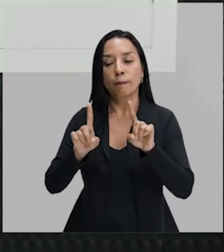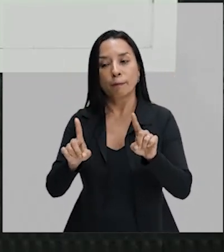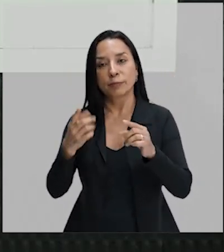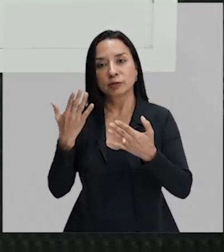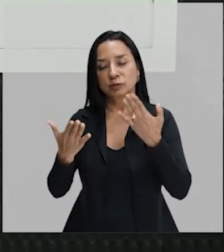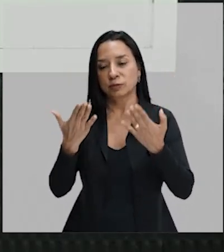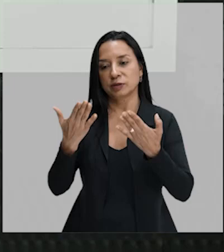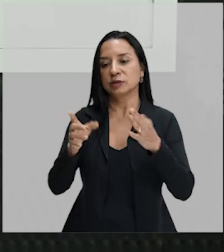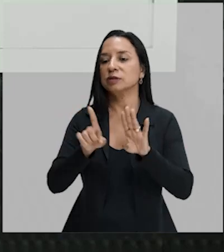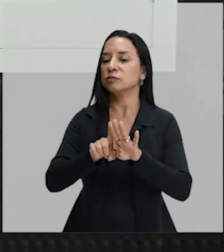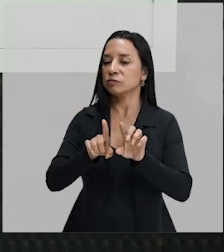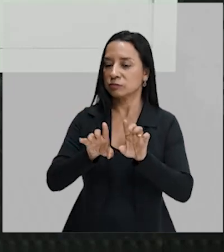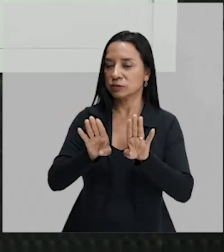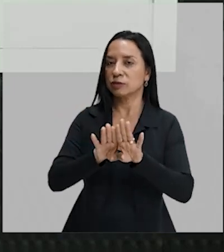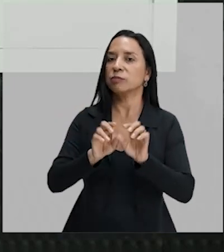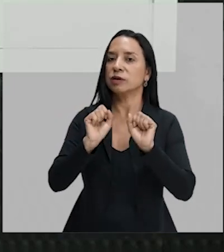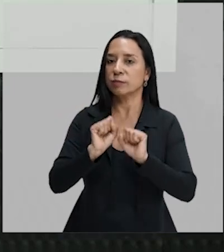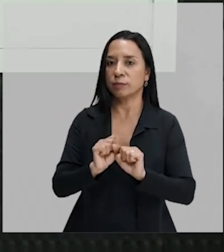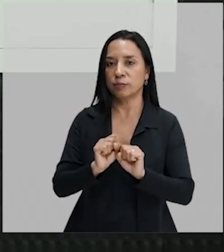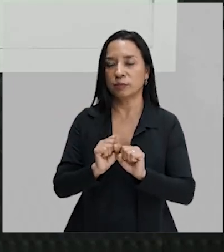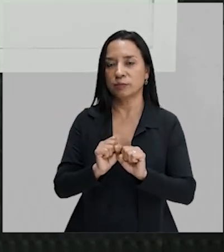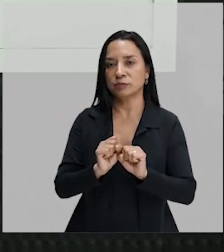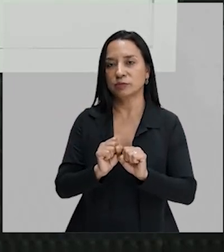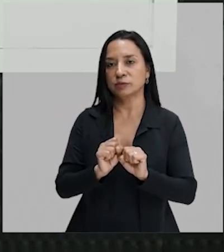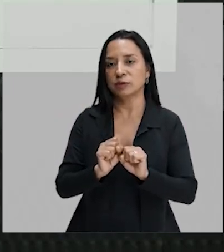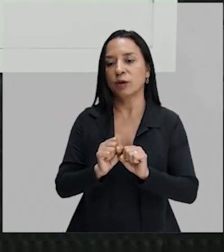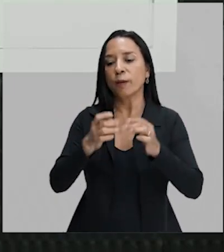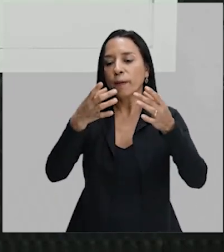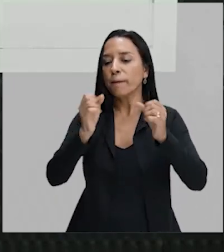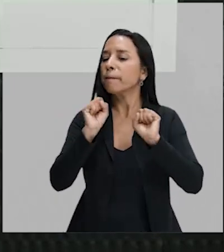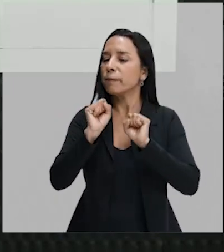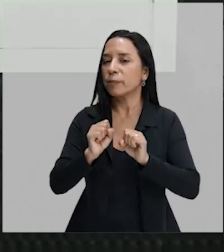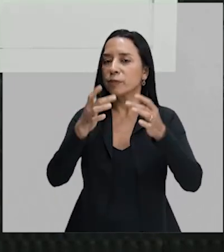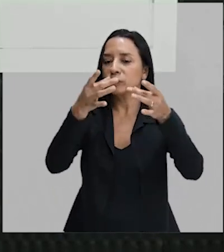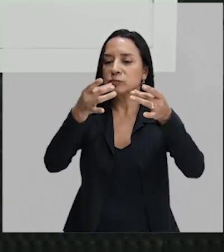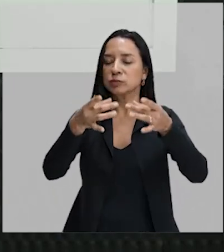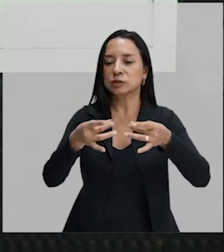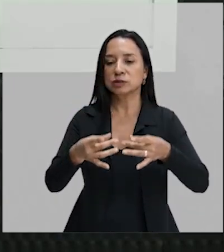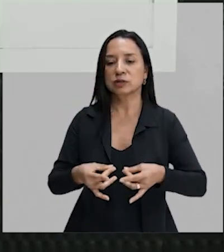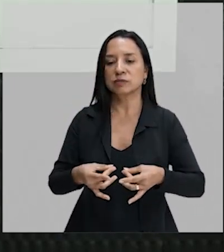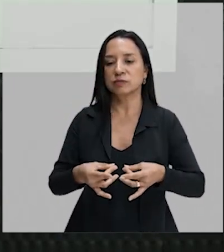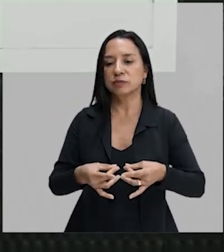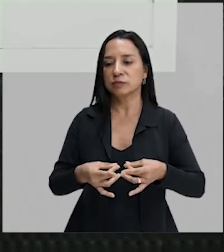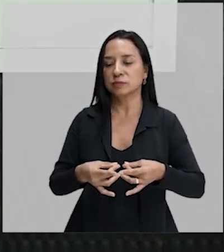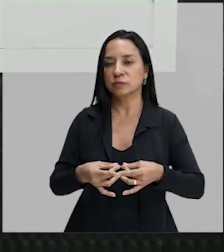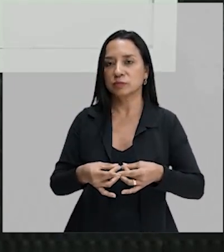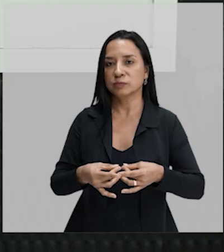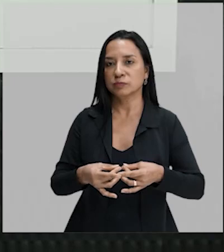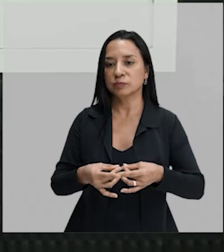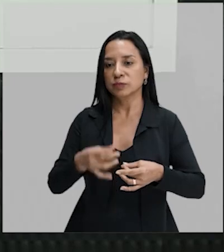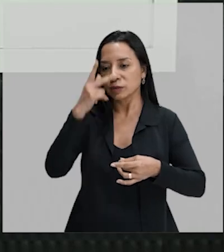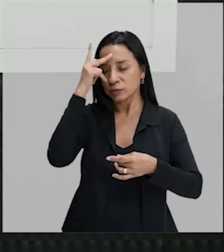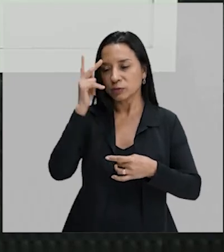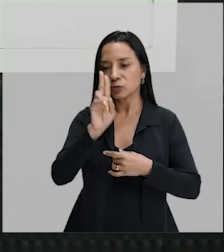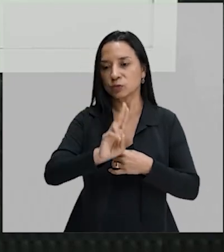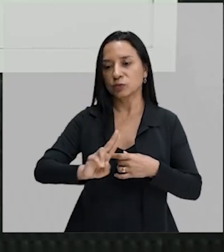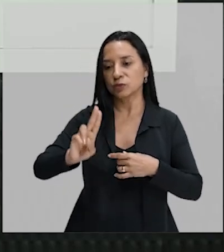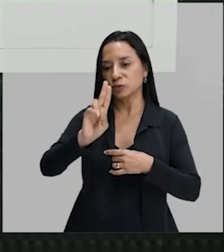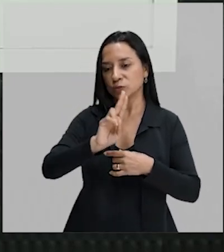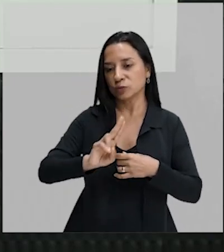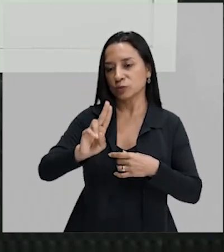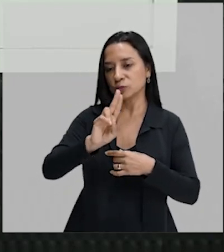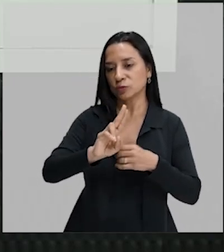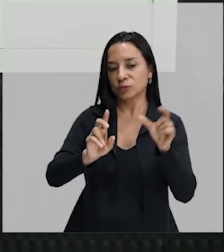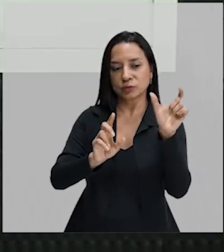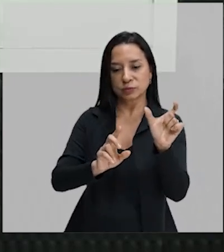Ela pode suscitar, ela pode trazer, ela pode descrever, ela pode conduzir. E aí o pessoal usa muito essa expressão de persuasão.